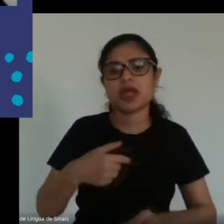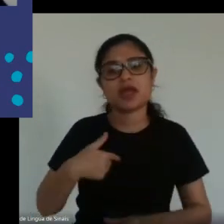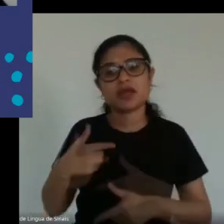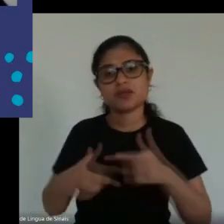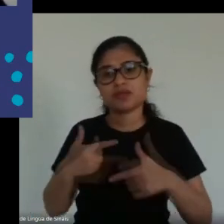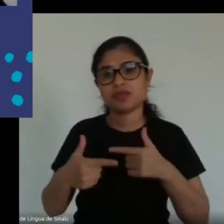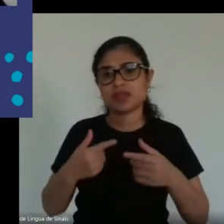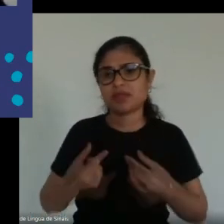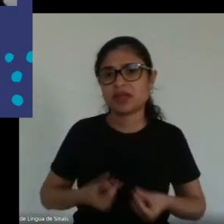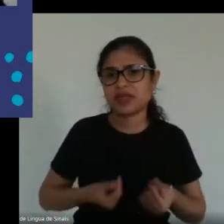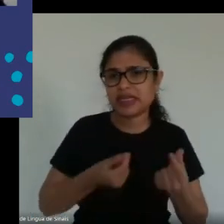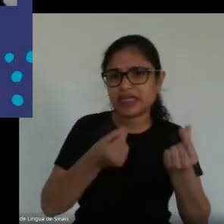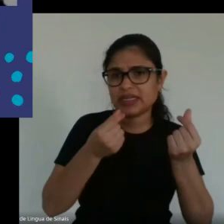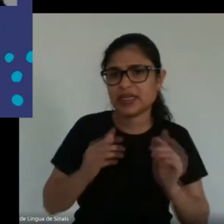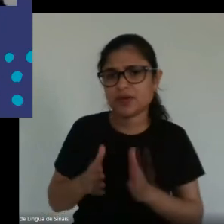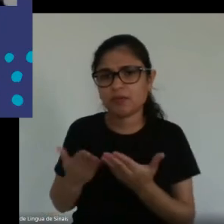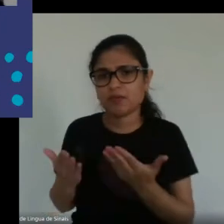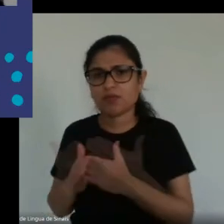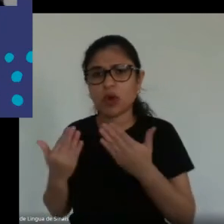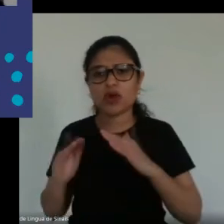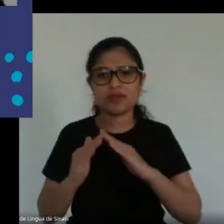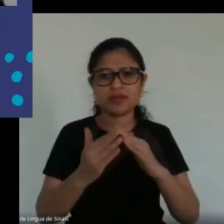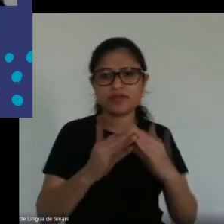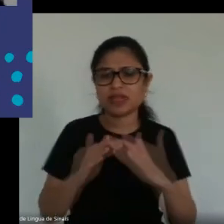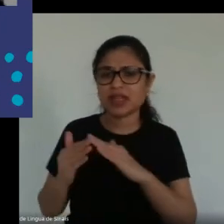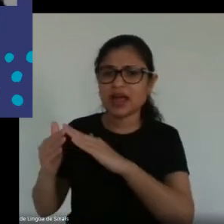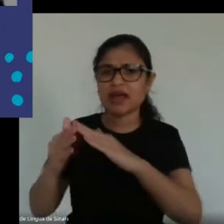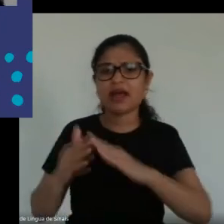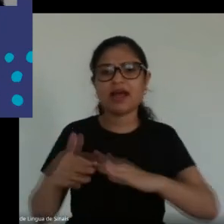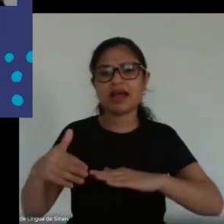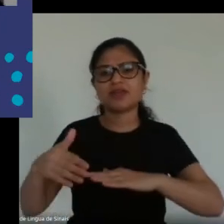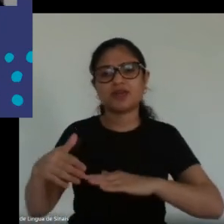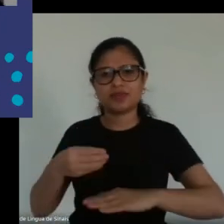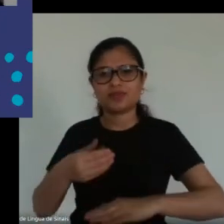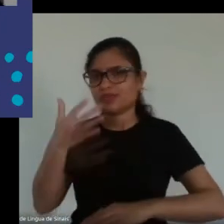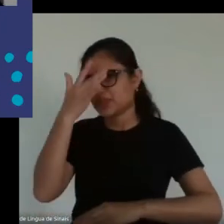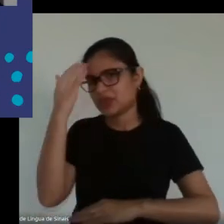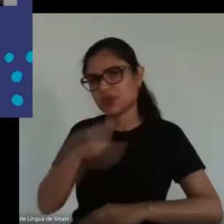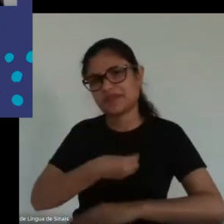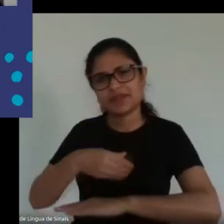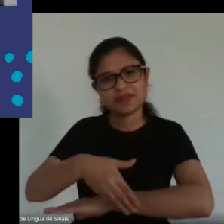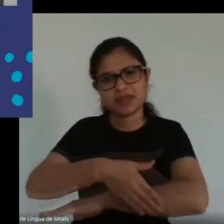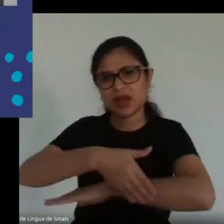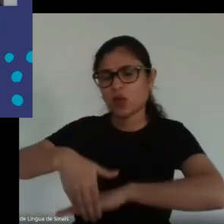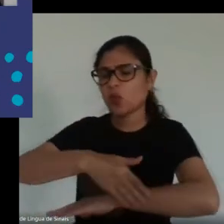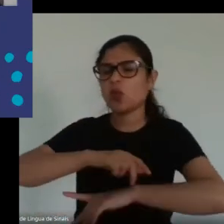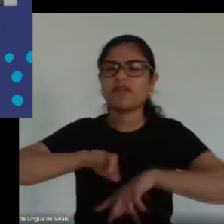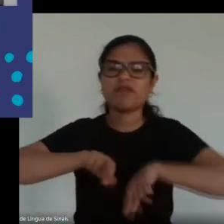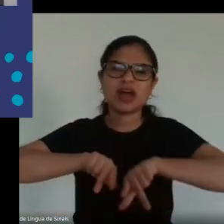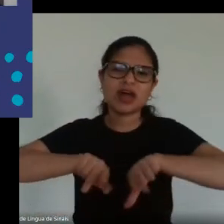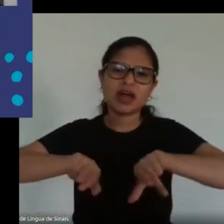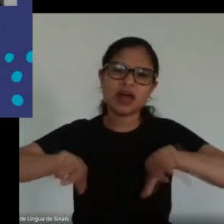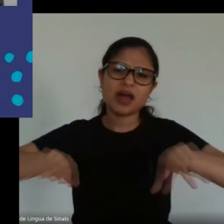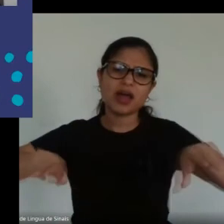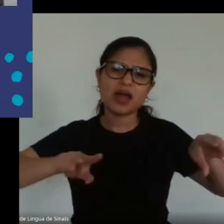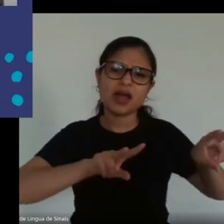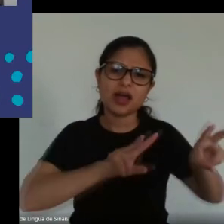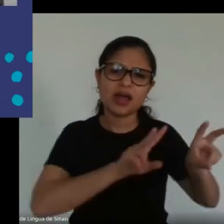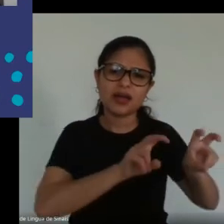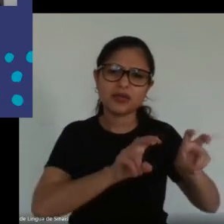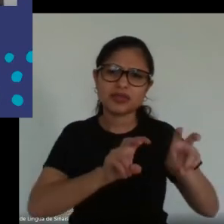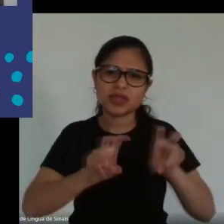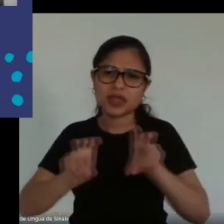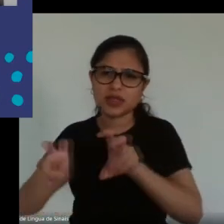com favelado, com pessoas em situação de rua, eu trabalho com todo mundo. É muito difícil, né? Eu estou afinando essa coisa